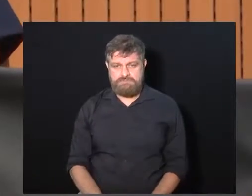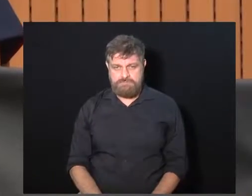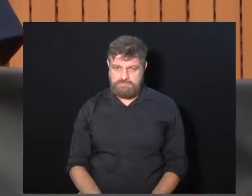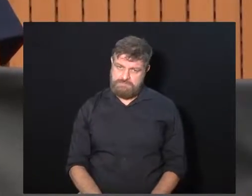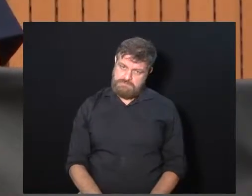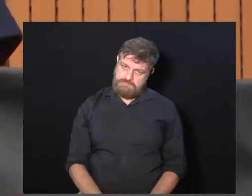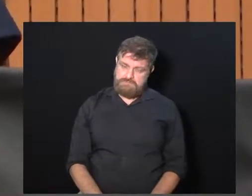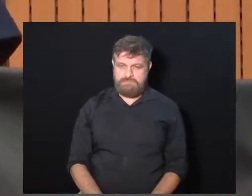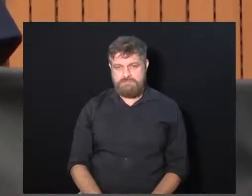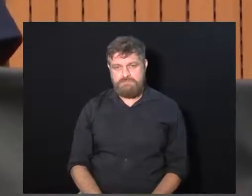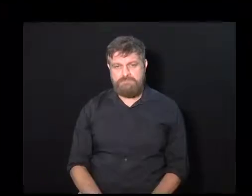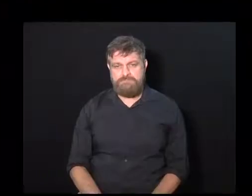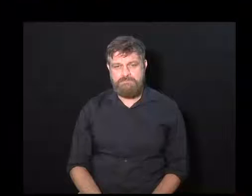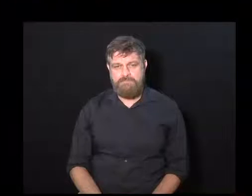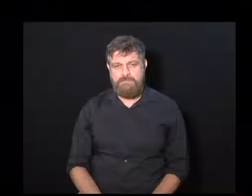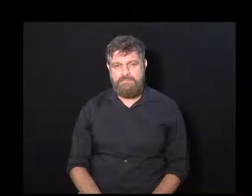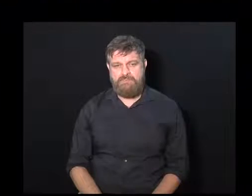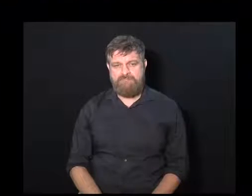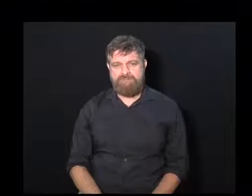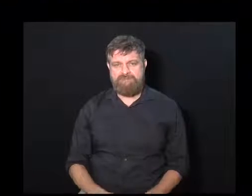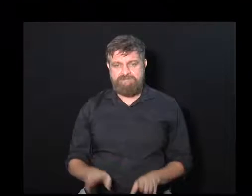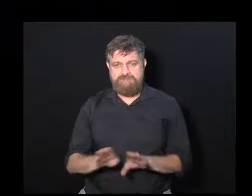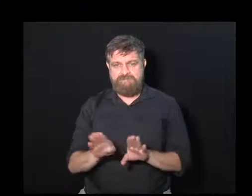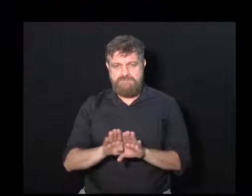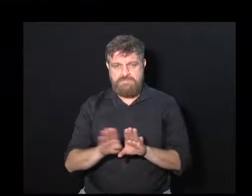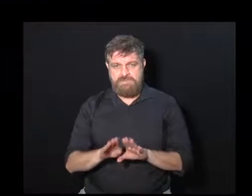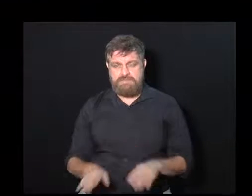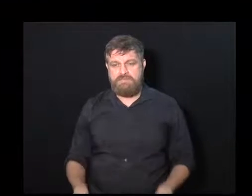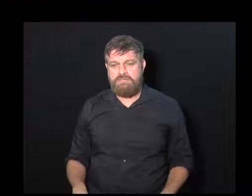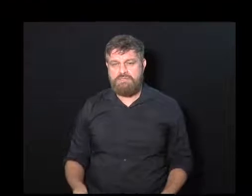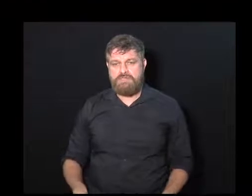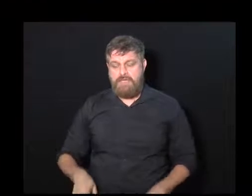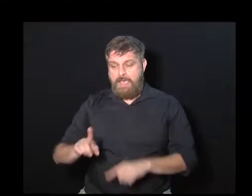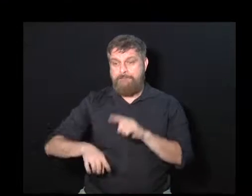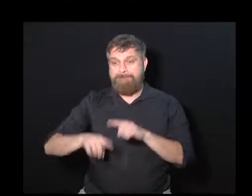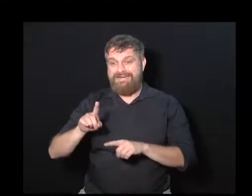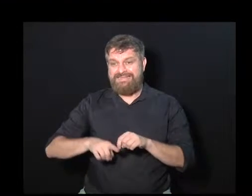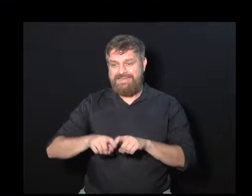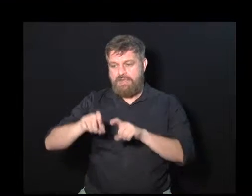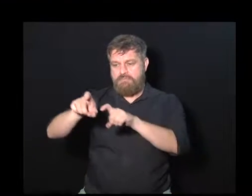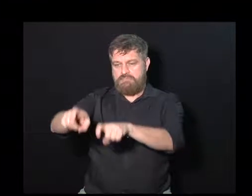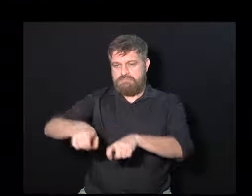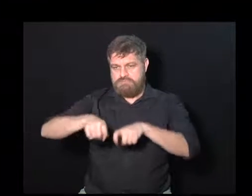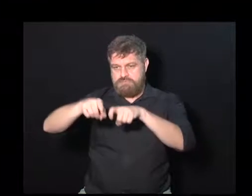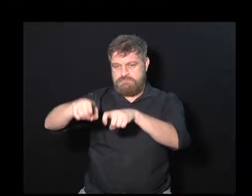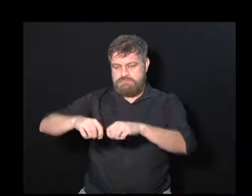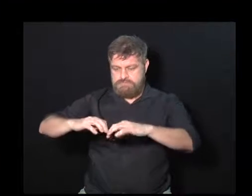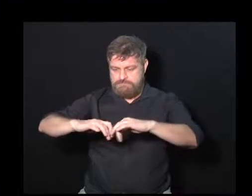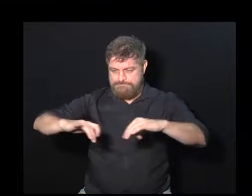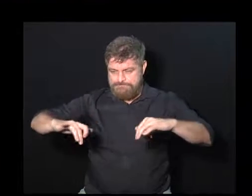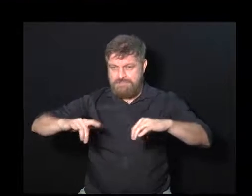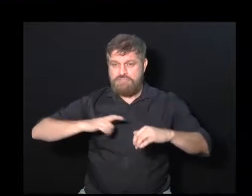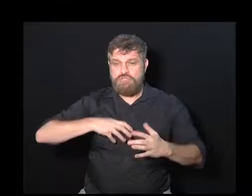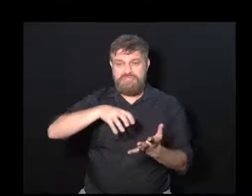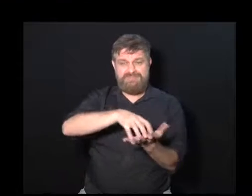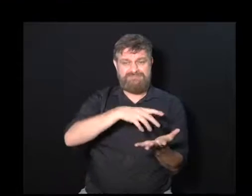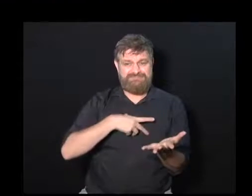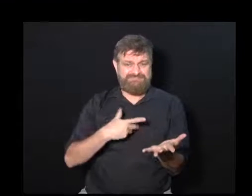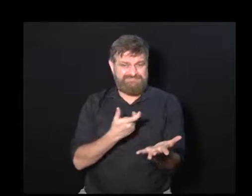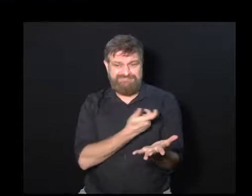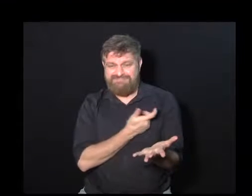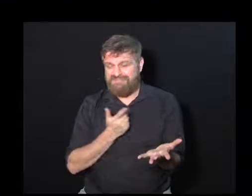a entrega de insumos e instrumentos de jardinagem. Então, muitas unidades elas tinham dificuldade nessa